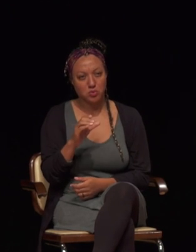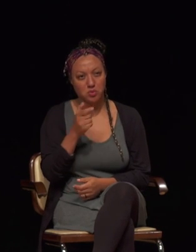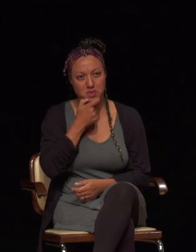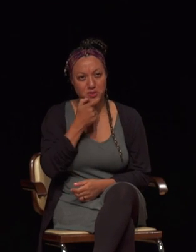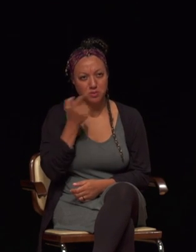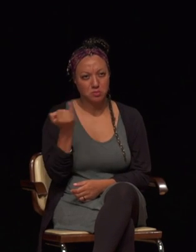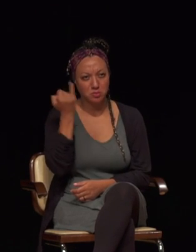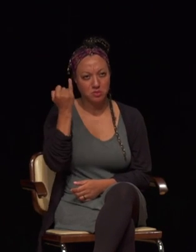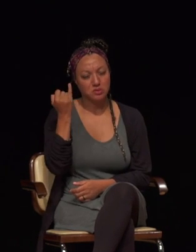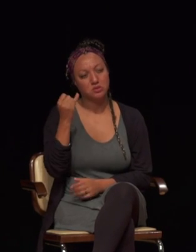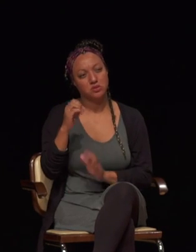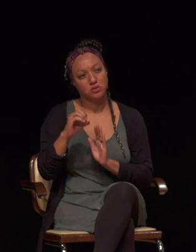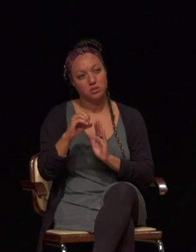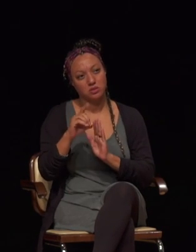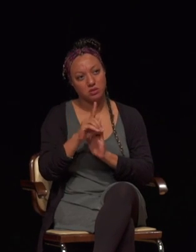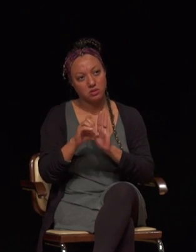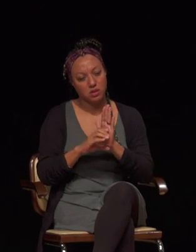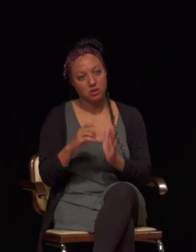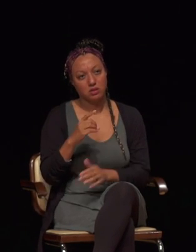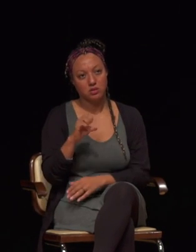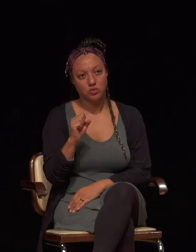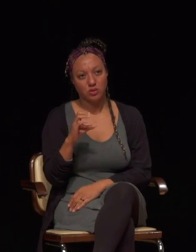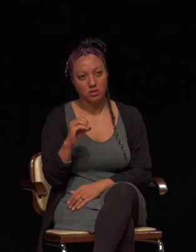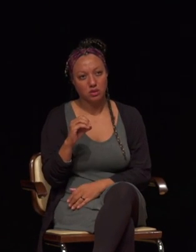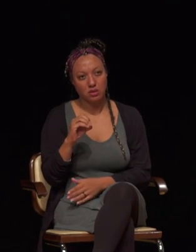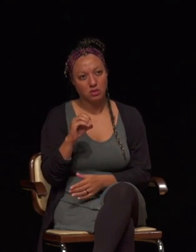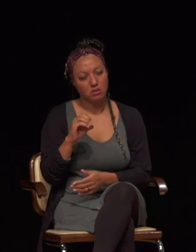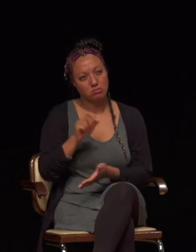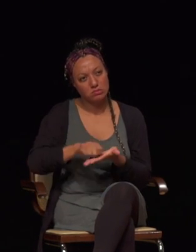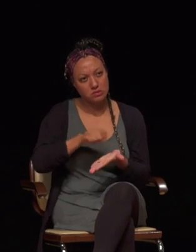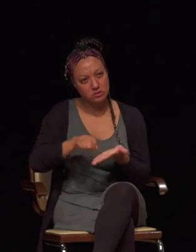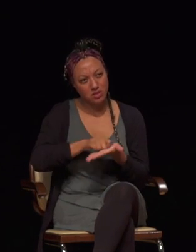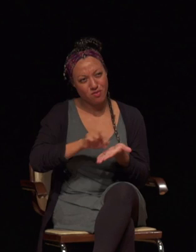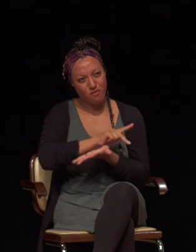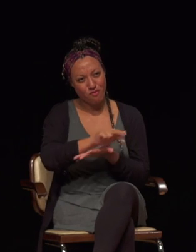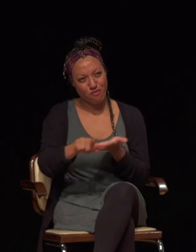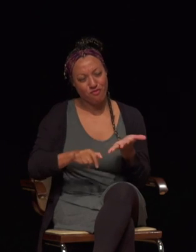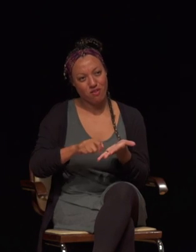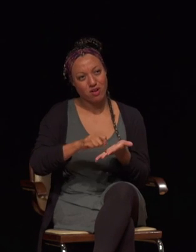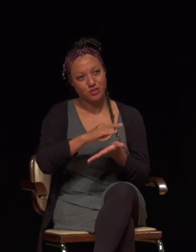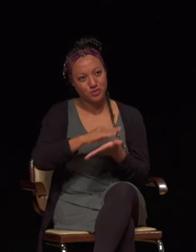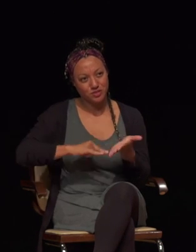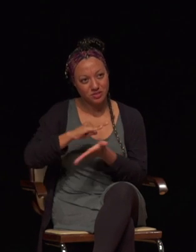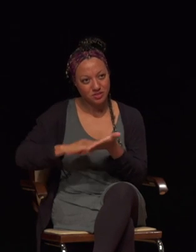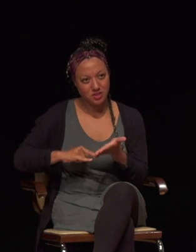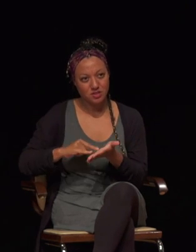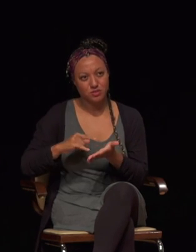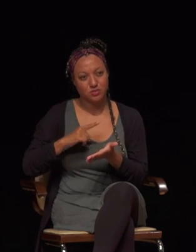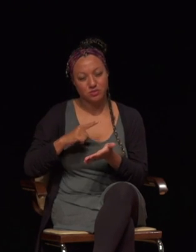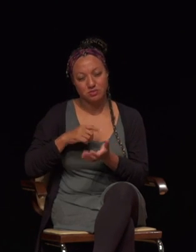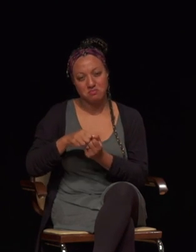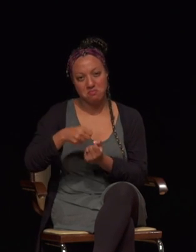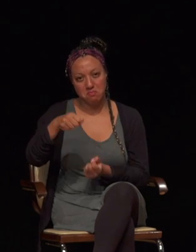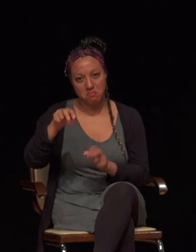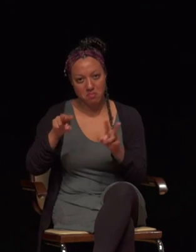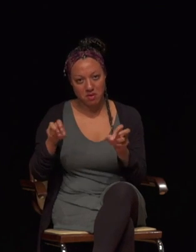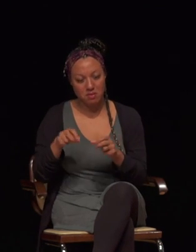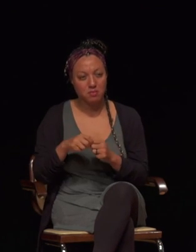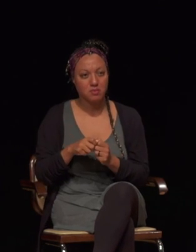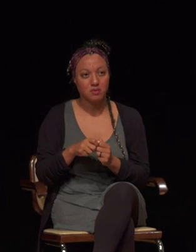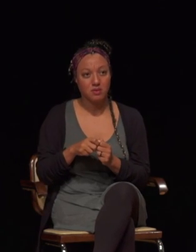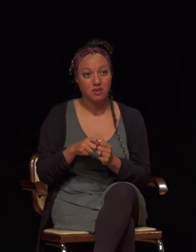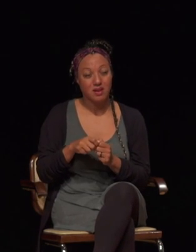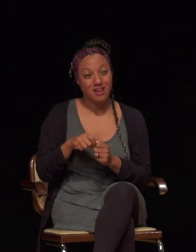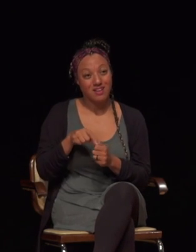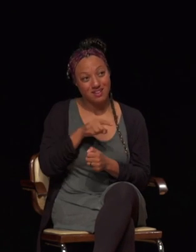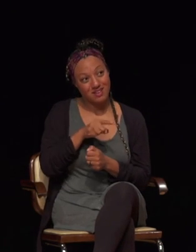que na década de 80 ele começa a escrever uma série de textos sobre a relação entre mapas e poder e ele vai dizer que muitas vezes